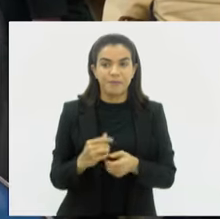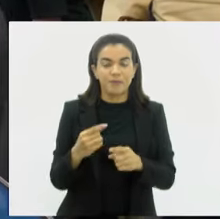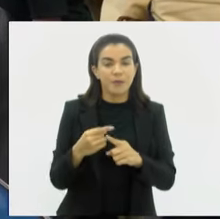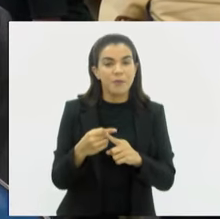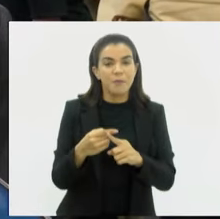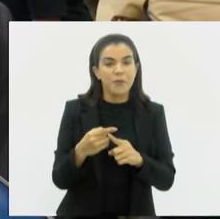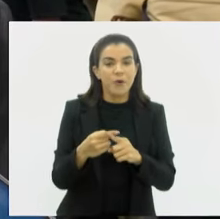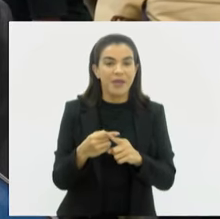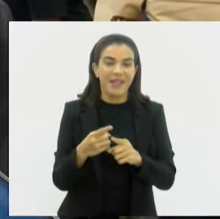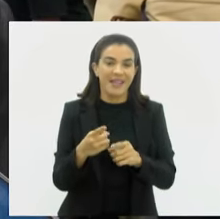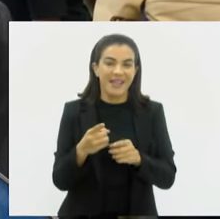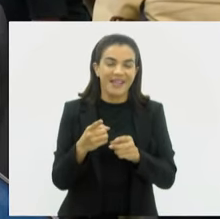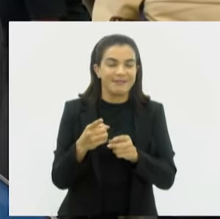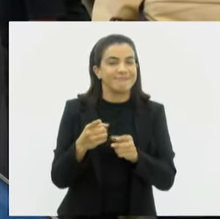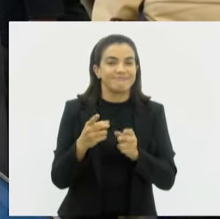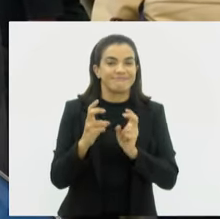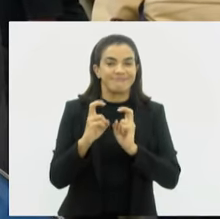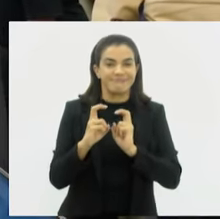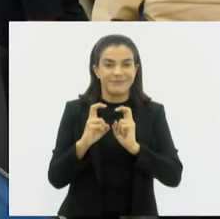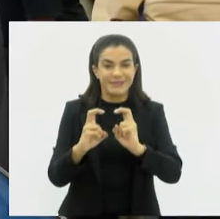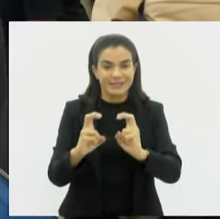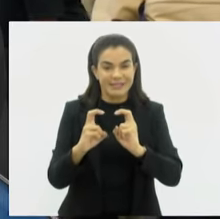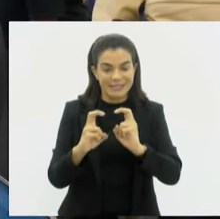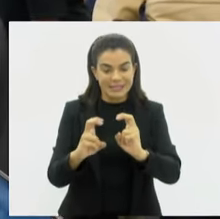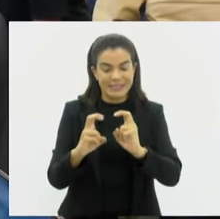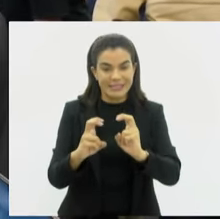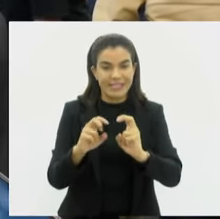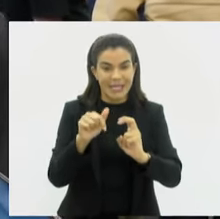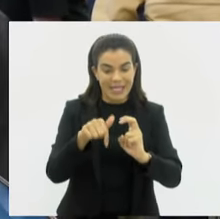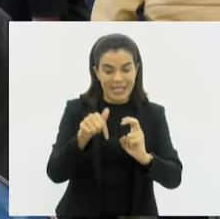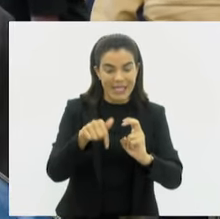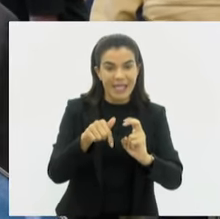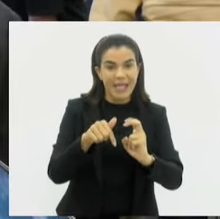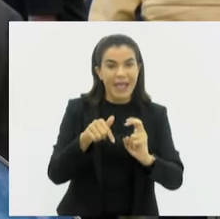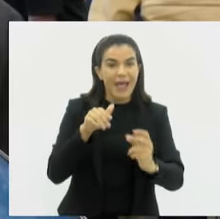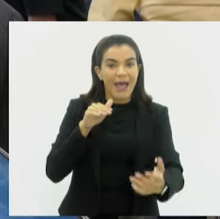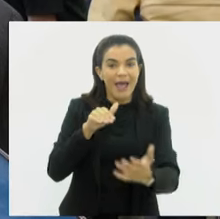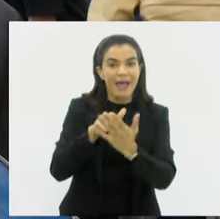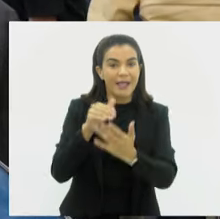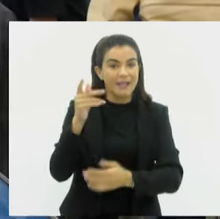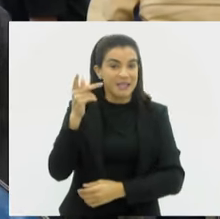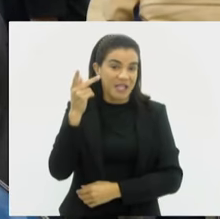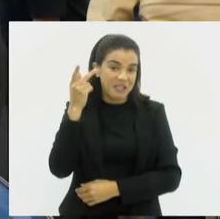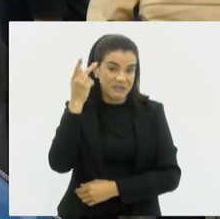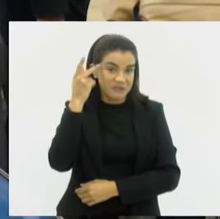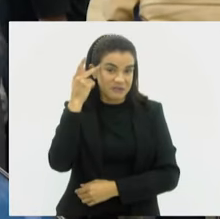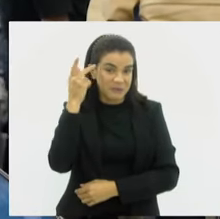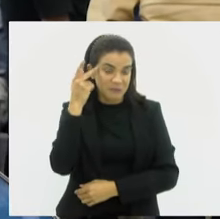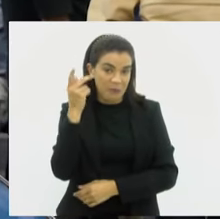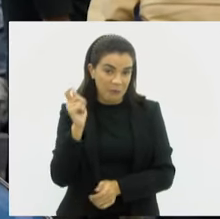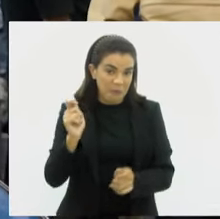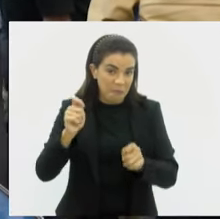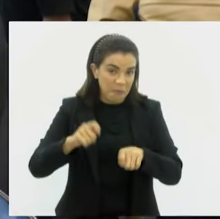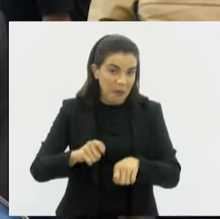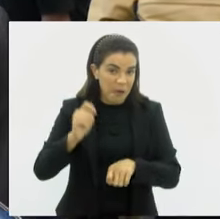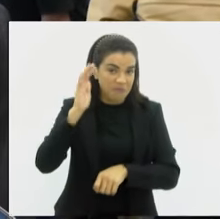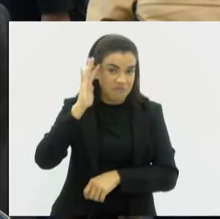para São Paulo, né, estaria previsto a partir dali. Isso também nós